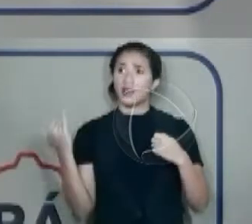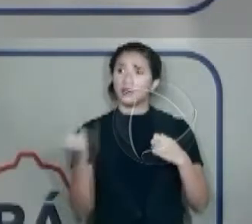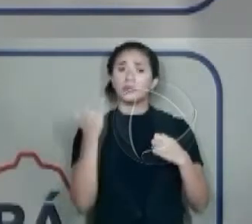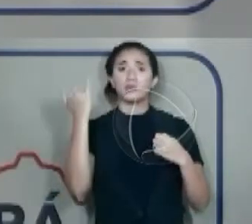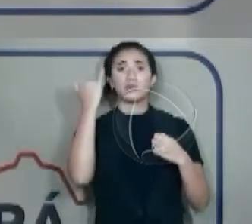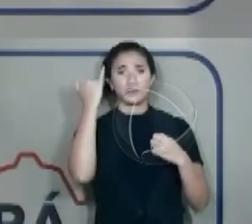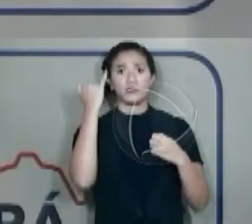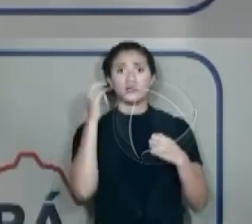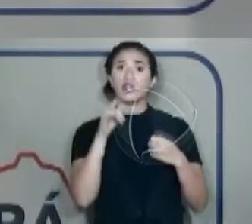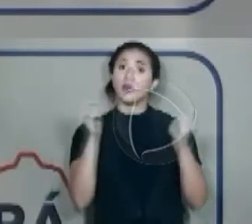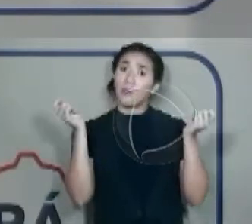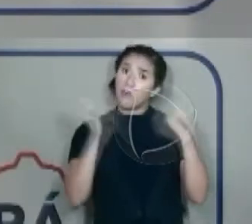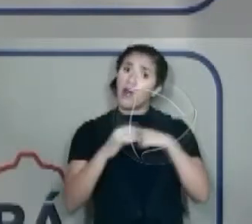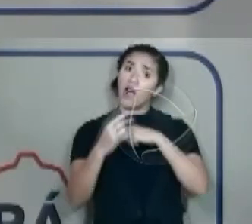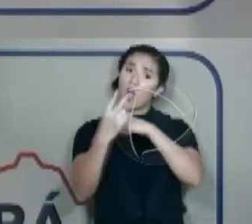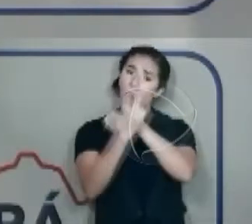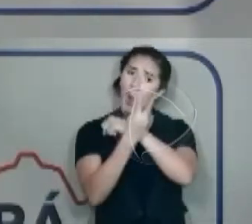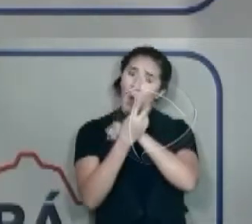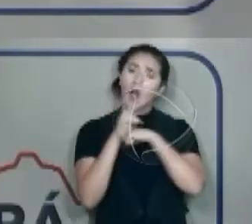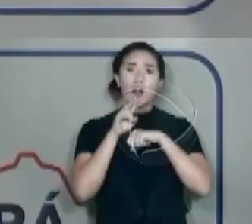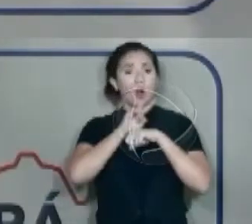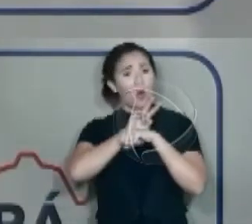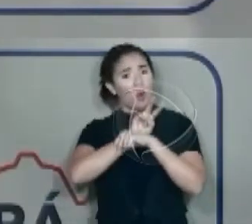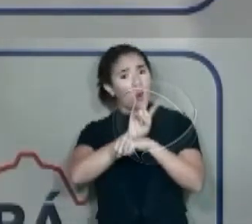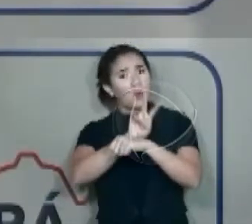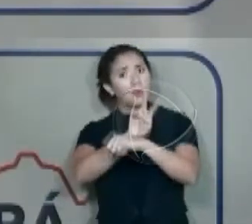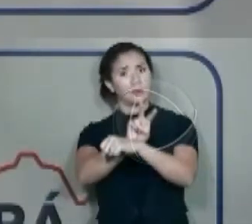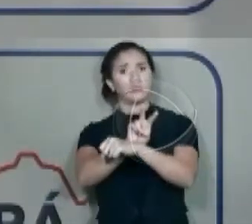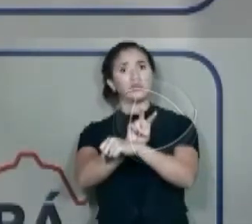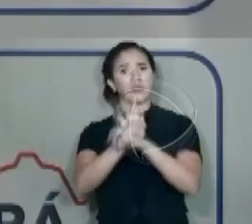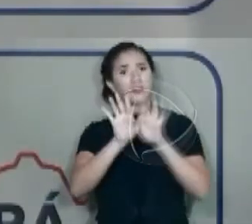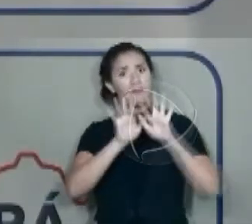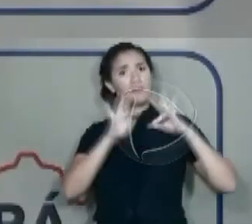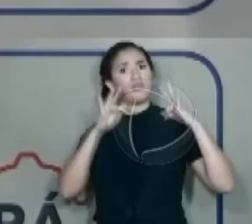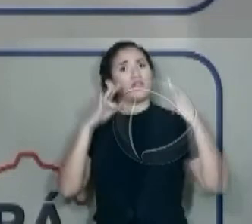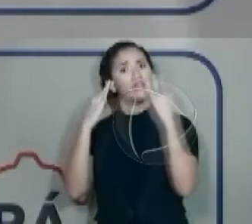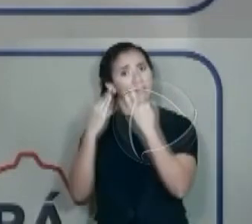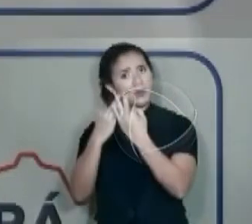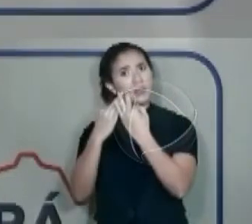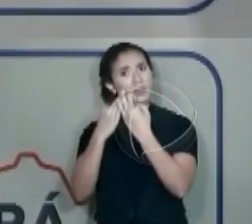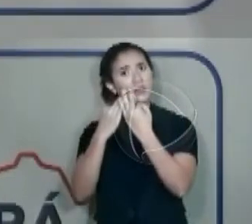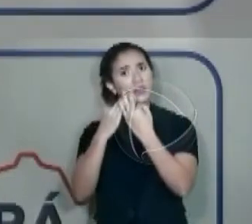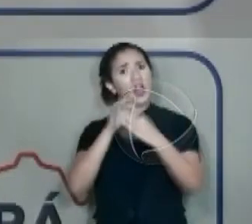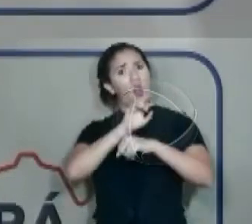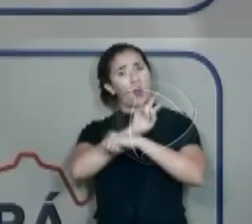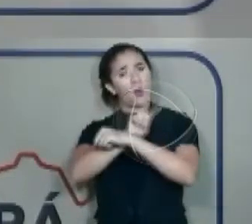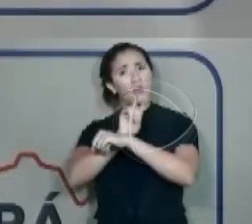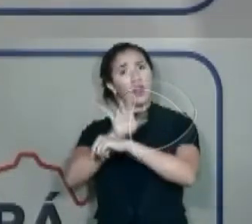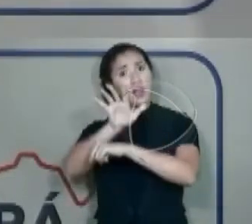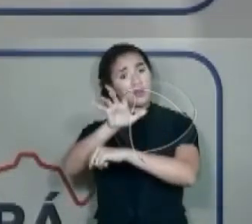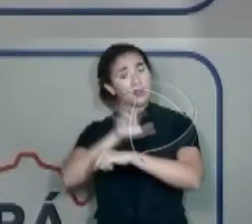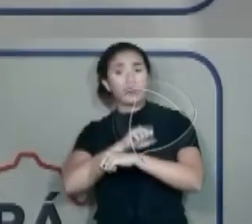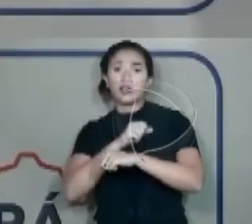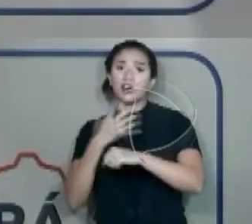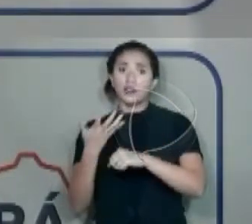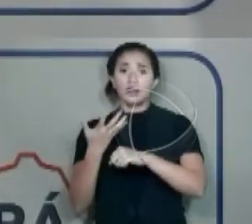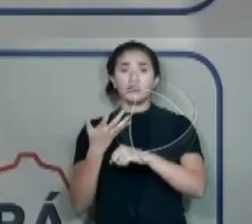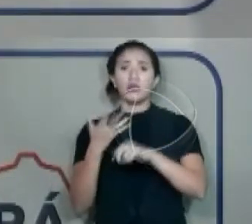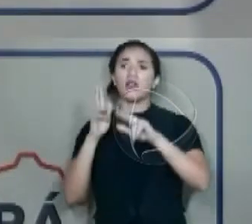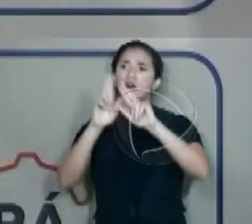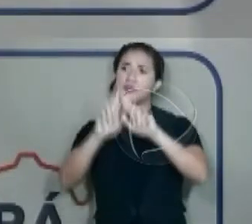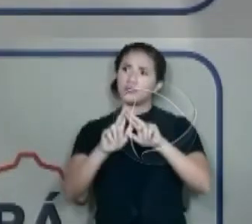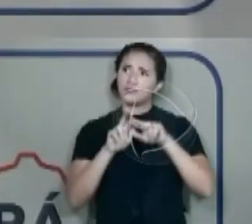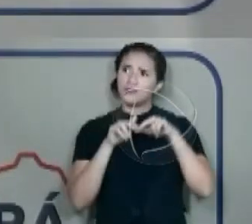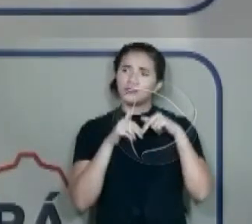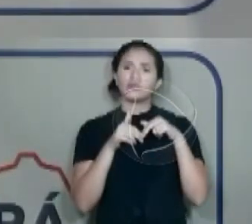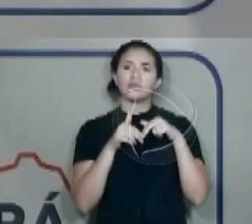você possa se proteger. Proteger a sua família, proteger quem você ama. Por isso,